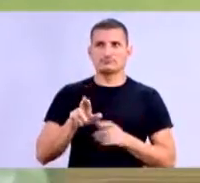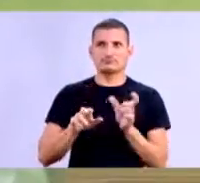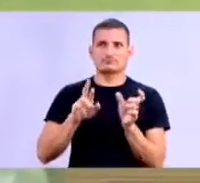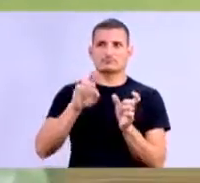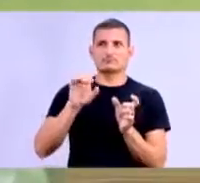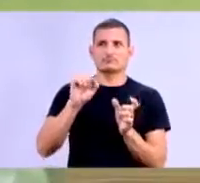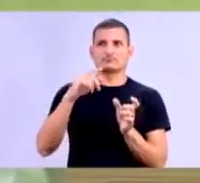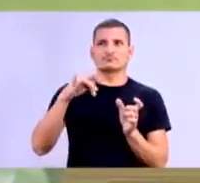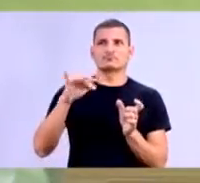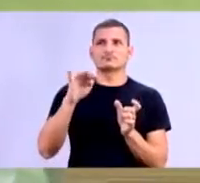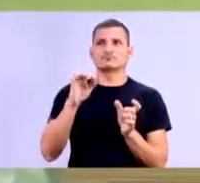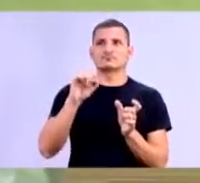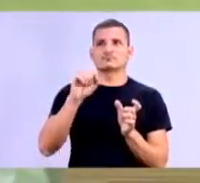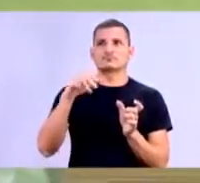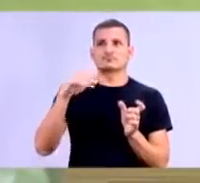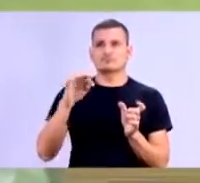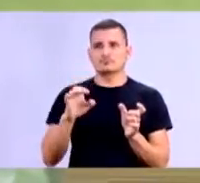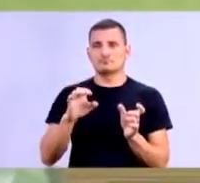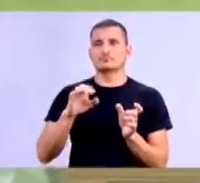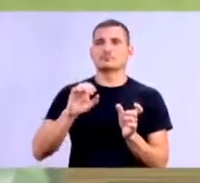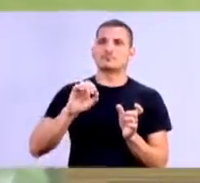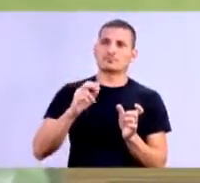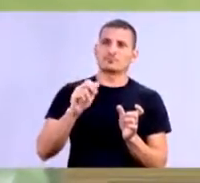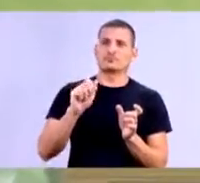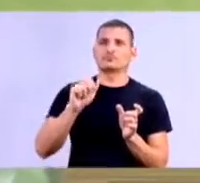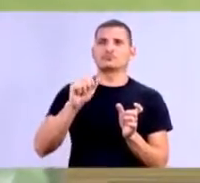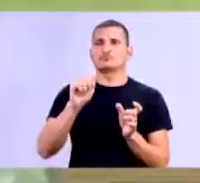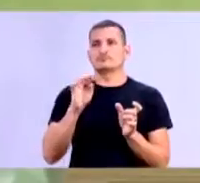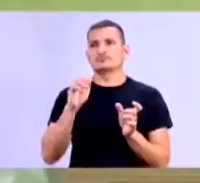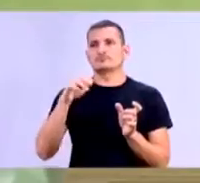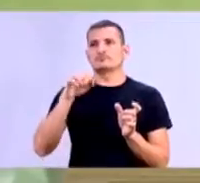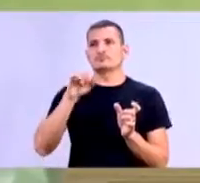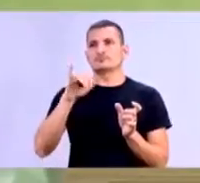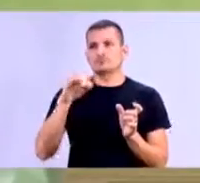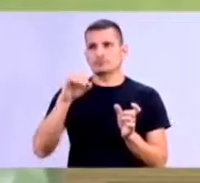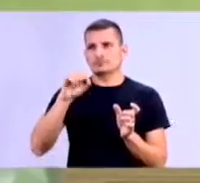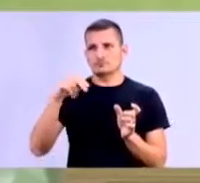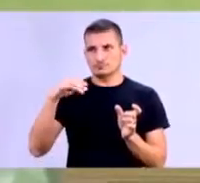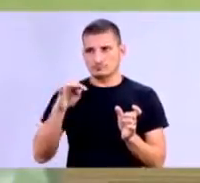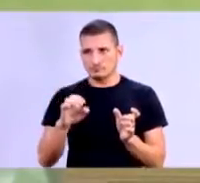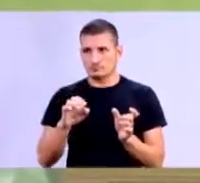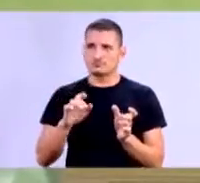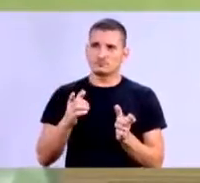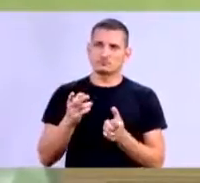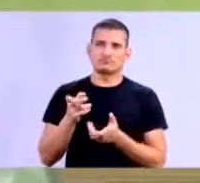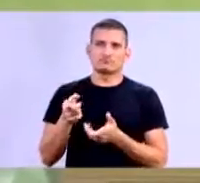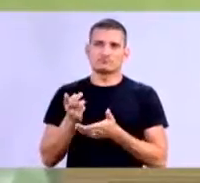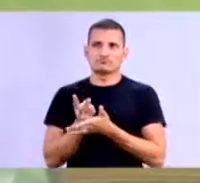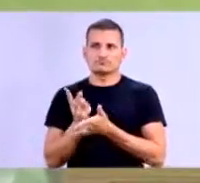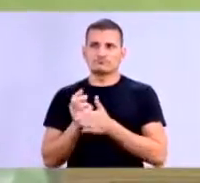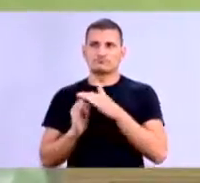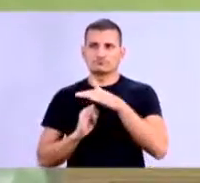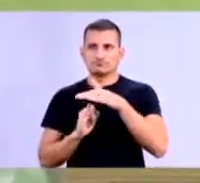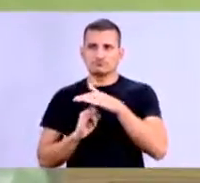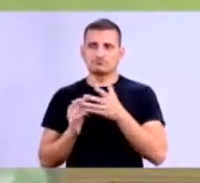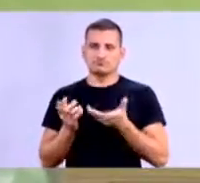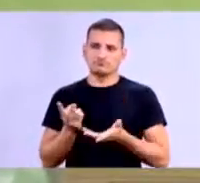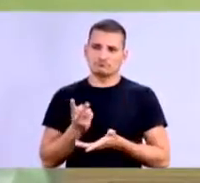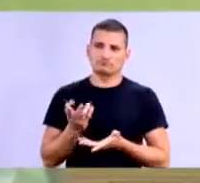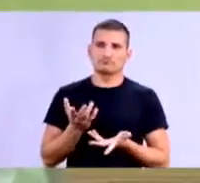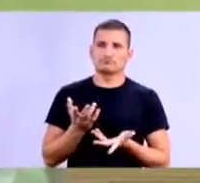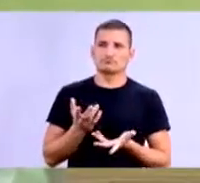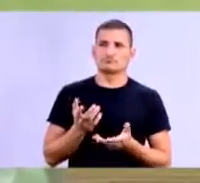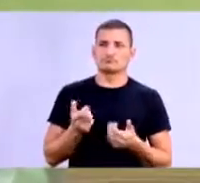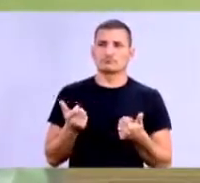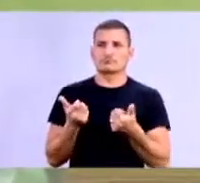respeitosamente ou não quer usar o atenciosamente, acaba usando diferente, mas dentro da mesma instituição, setores próximos, acabam se conhecendo e